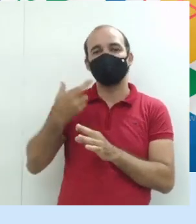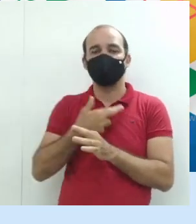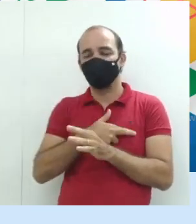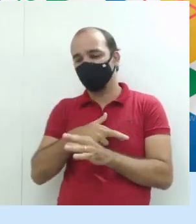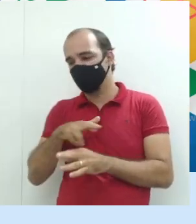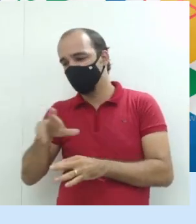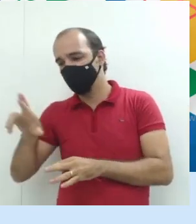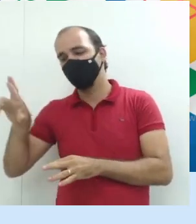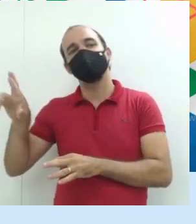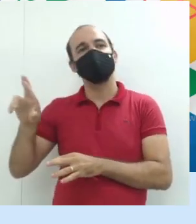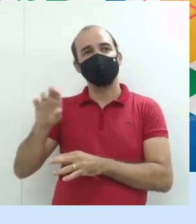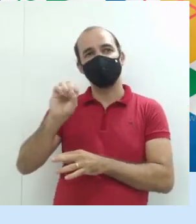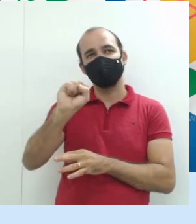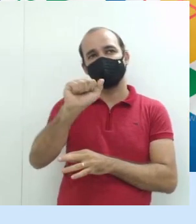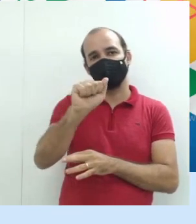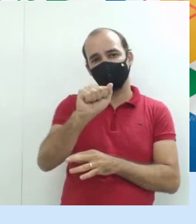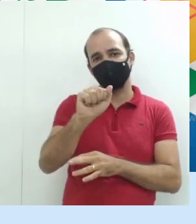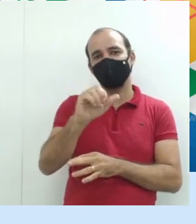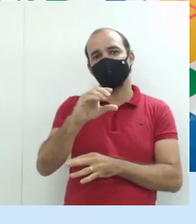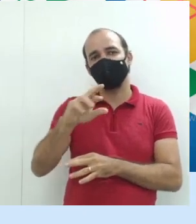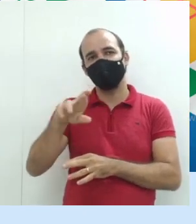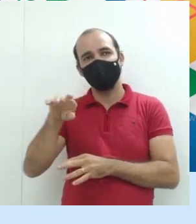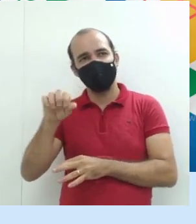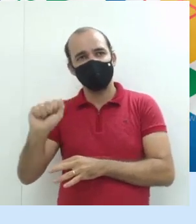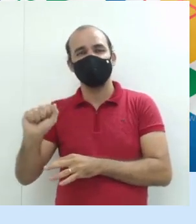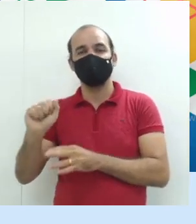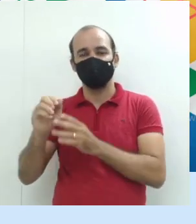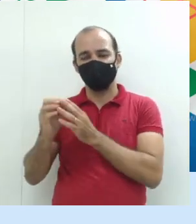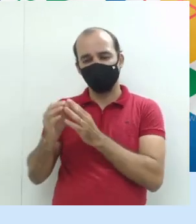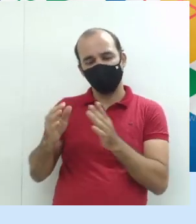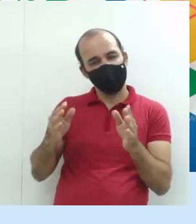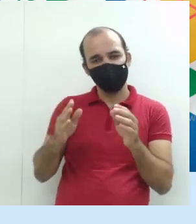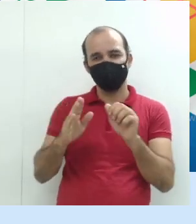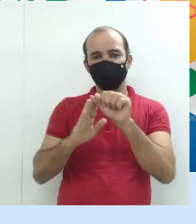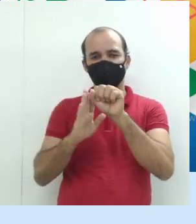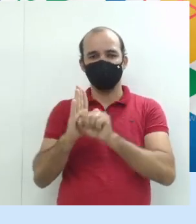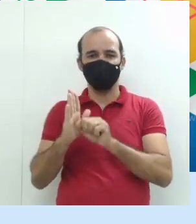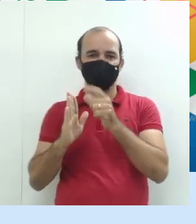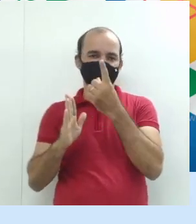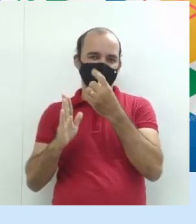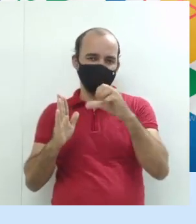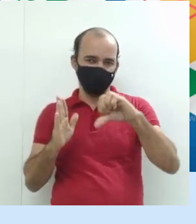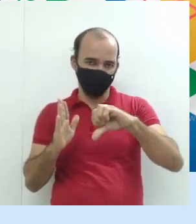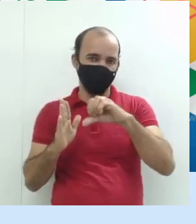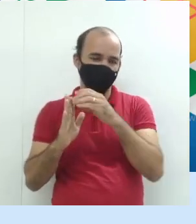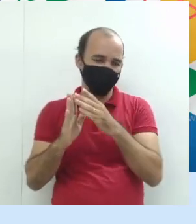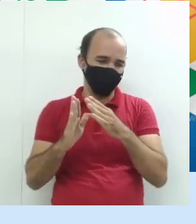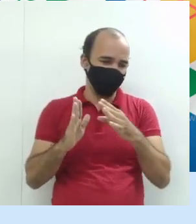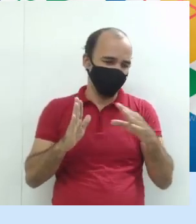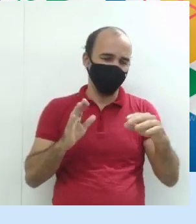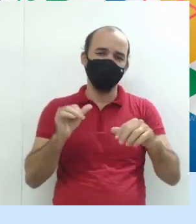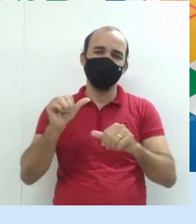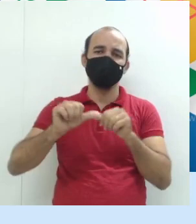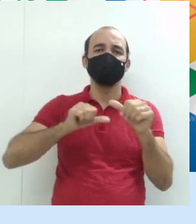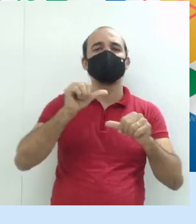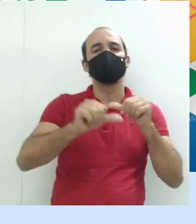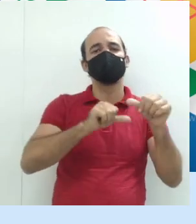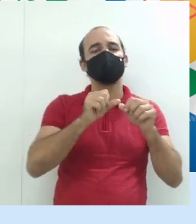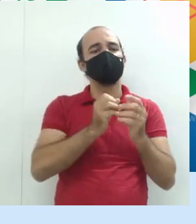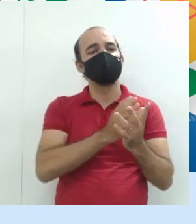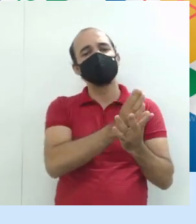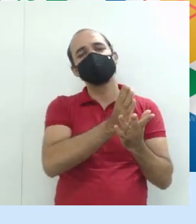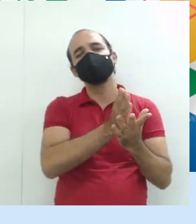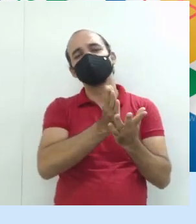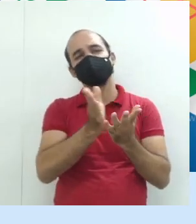religiosos. Mas da metade do século XIX para frente, a música vai se separar um pouco dos rituais religiosos e vai trilhar um caminho